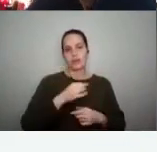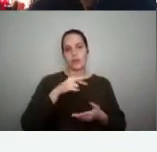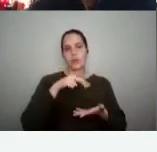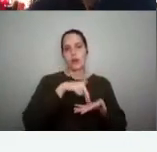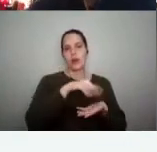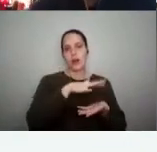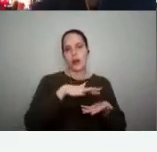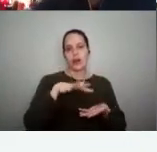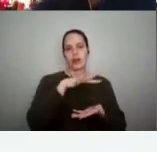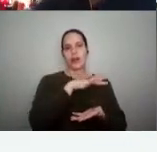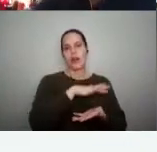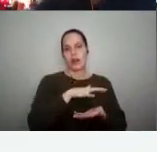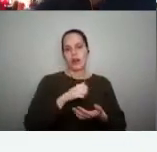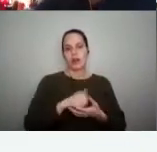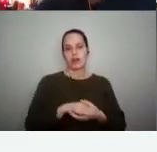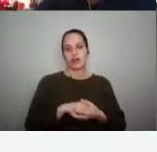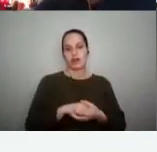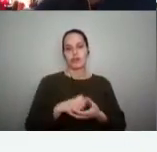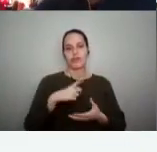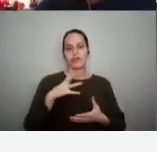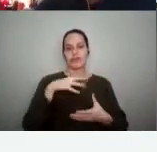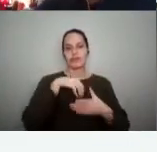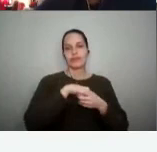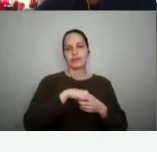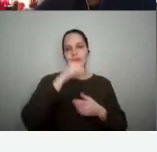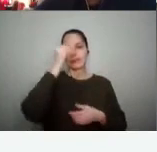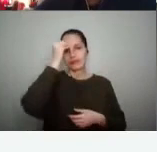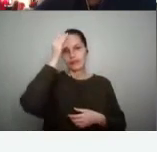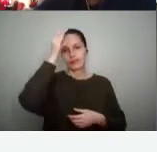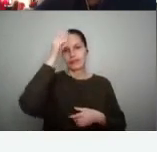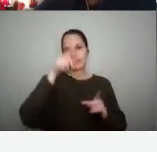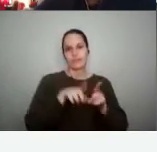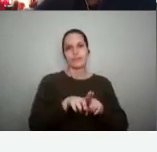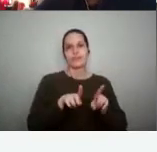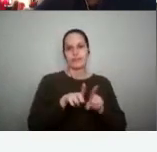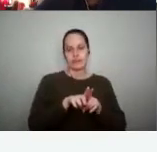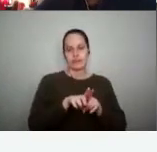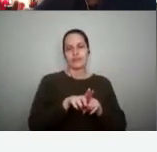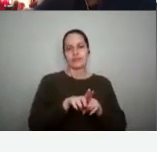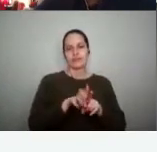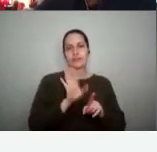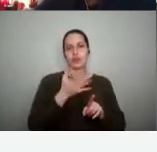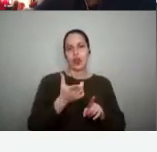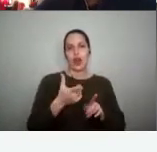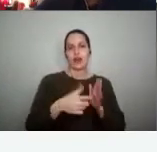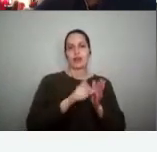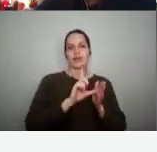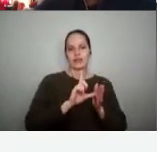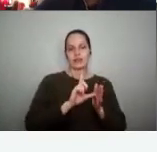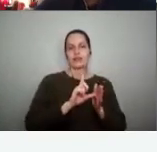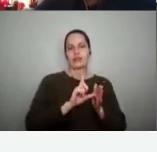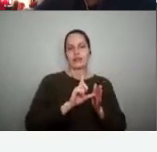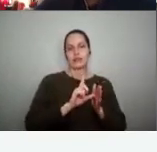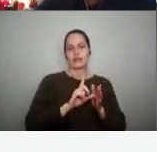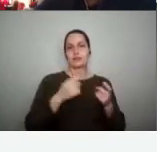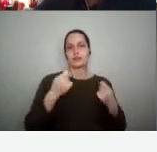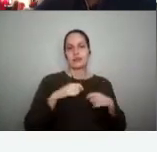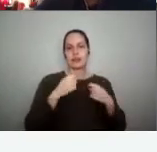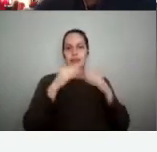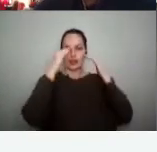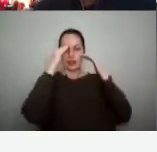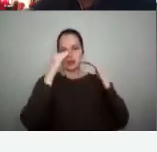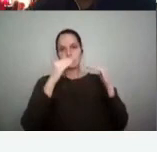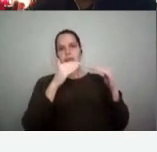possibilidades, né? São portadores de saberes, eles trazem seus saberes, que precisam ser levados em conta, né? E, se